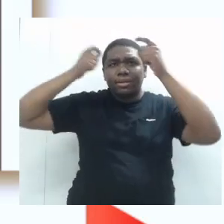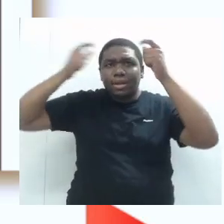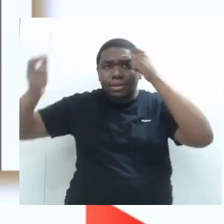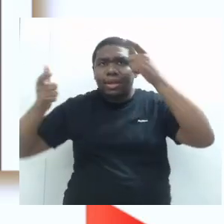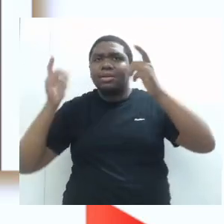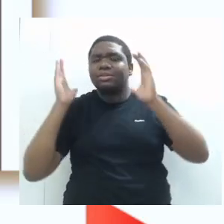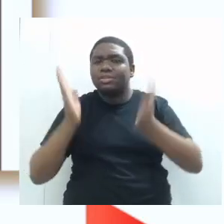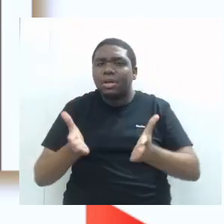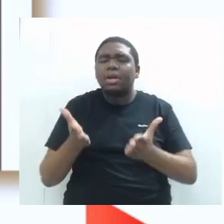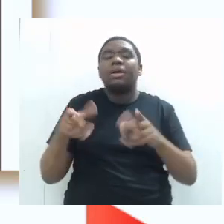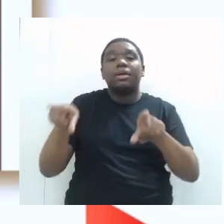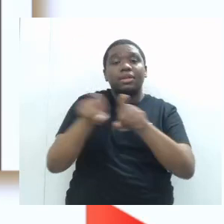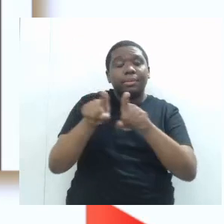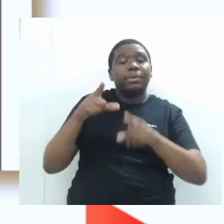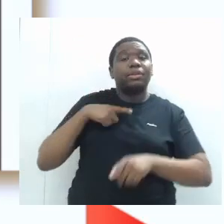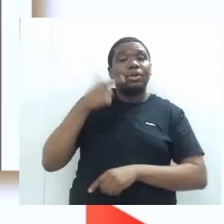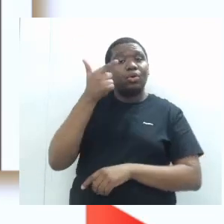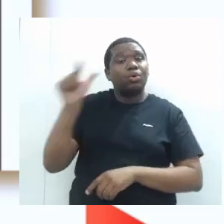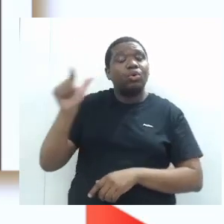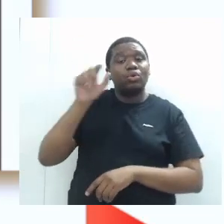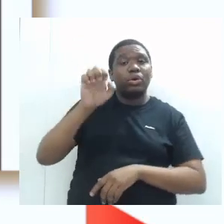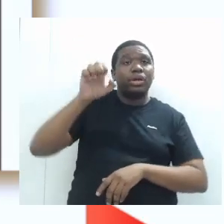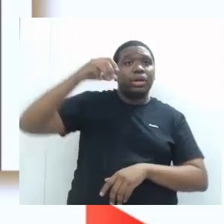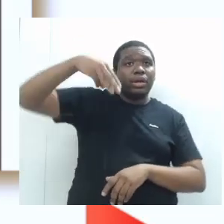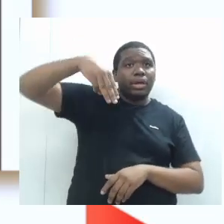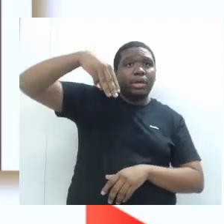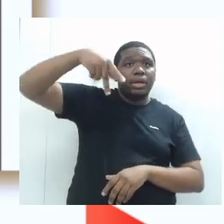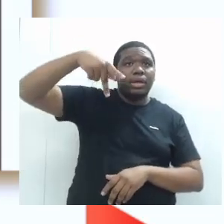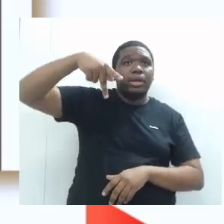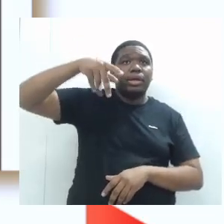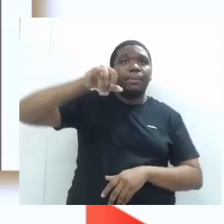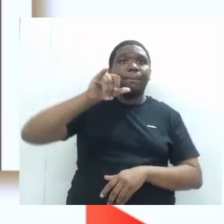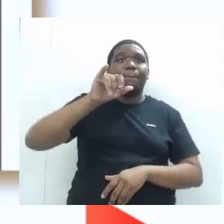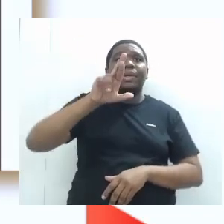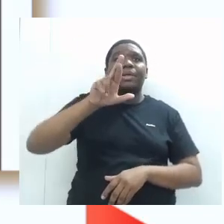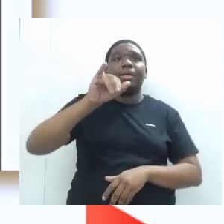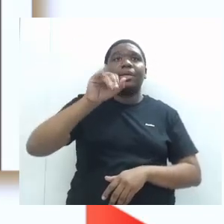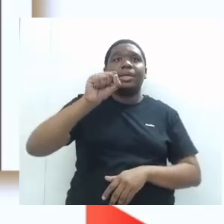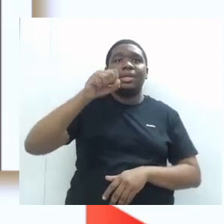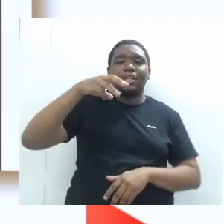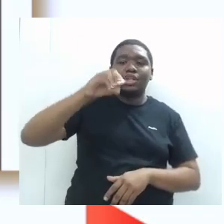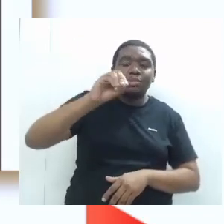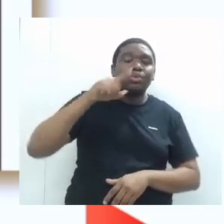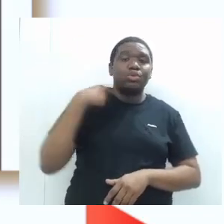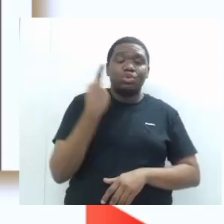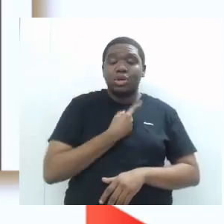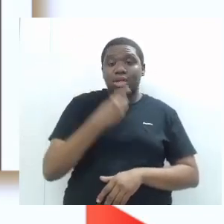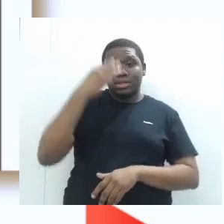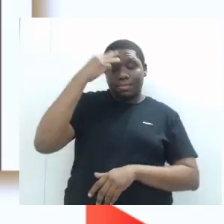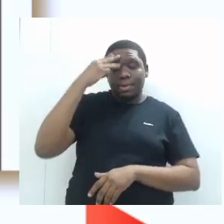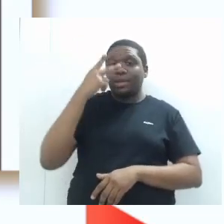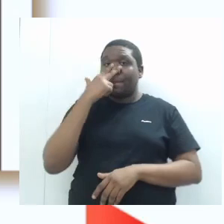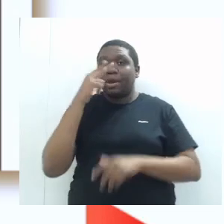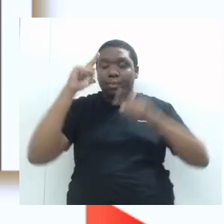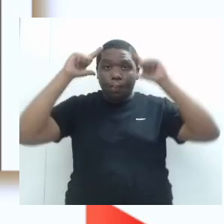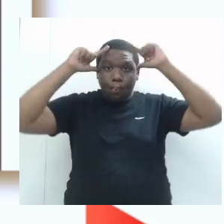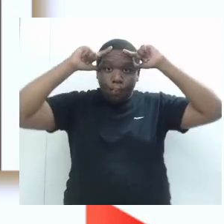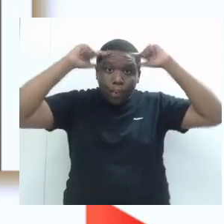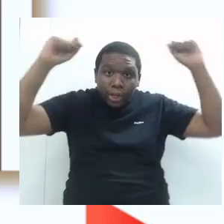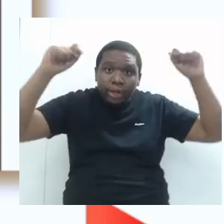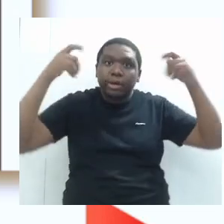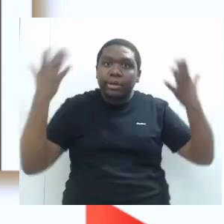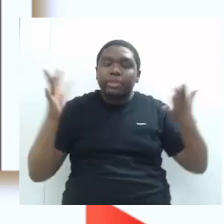outro lado, já o empirismo fundamenta-se na crença de que na nossa mente ela nasce vazia e somente